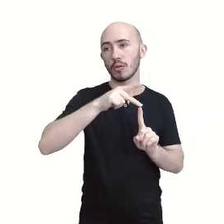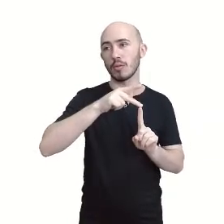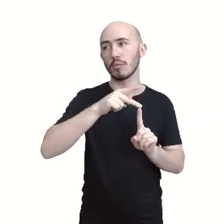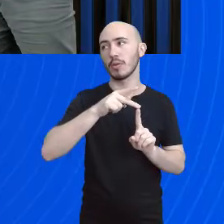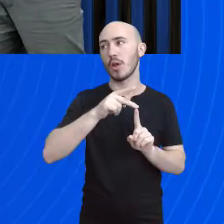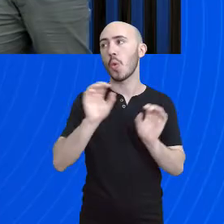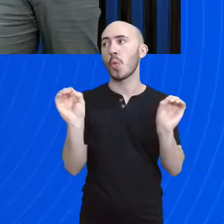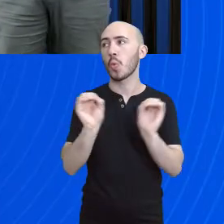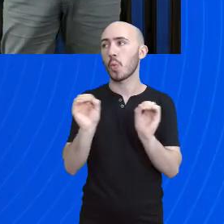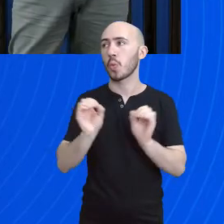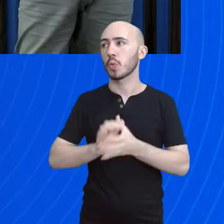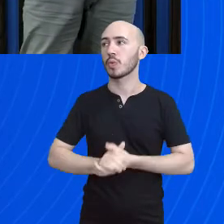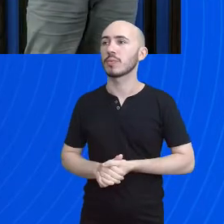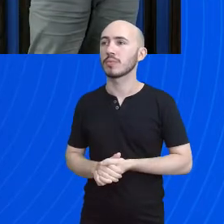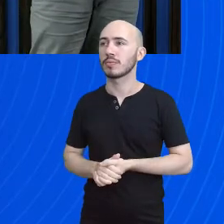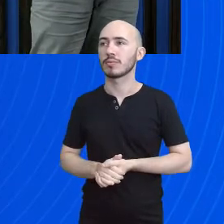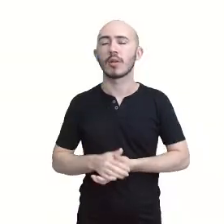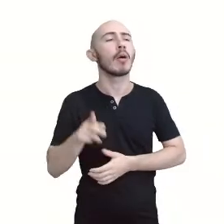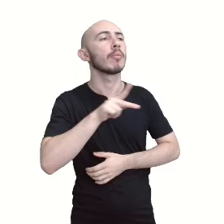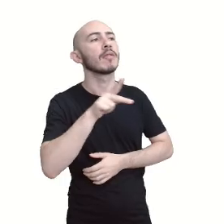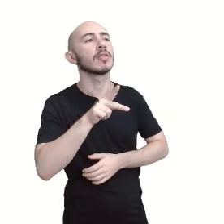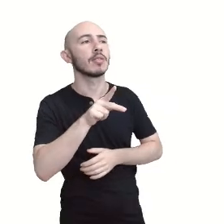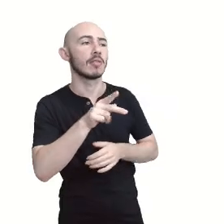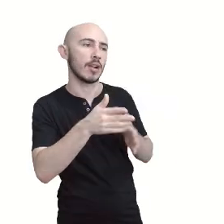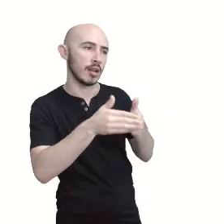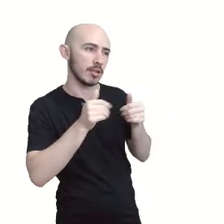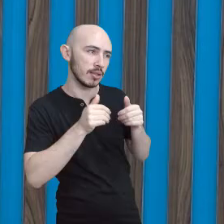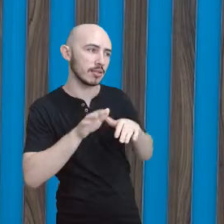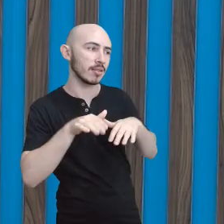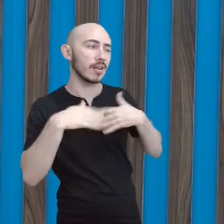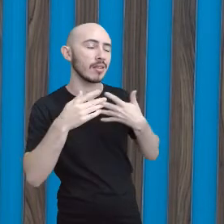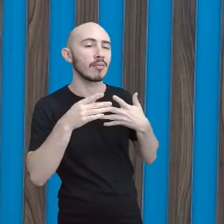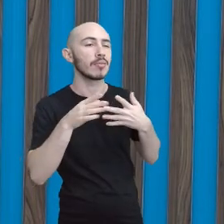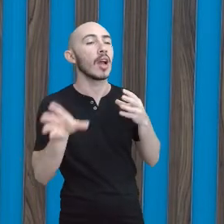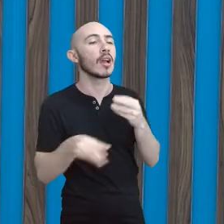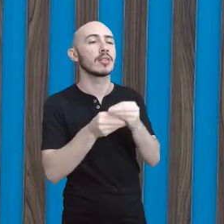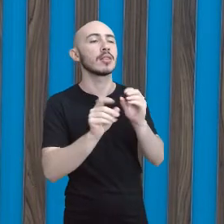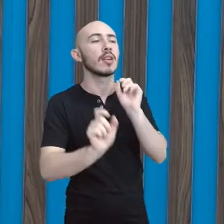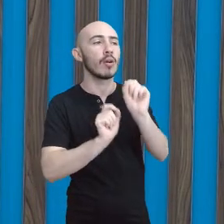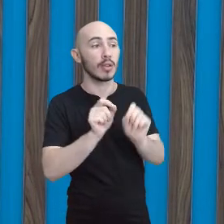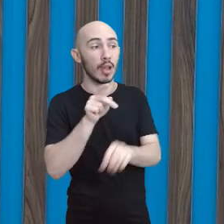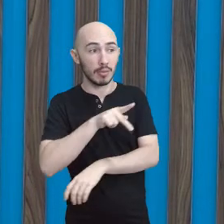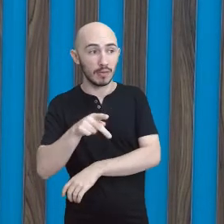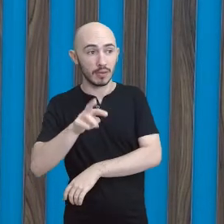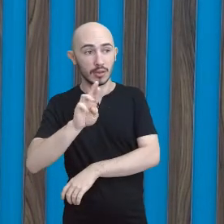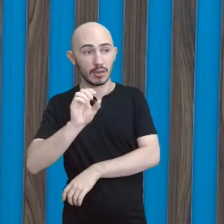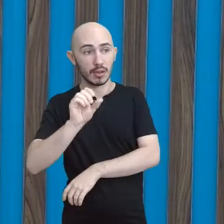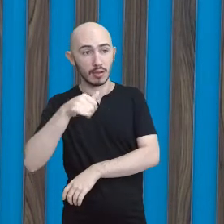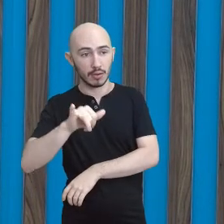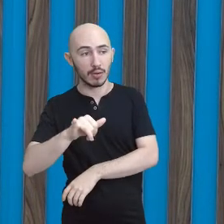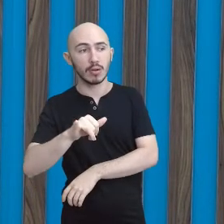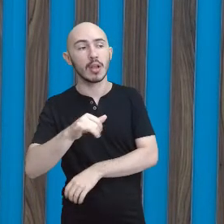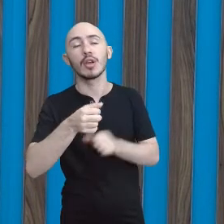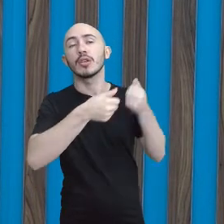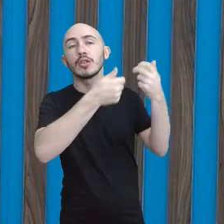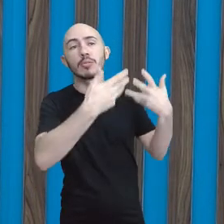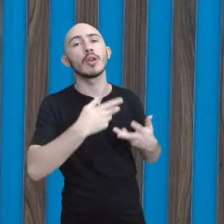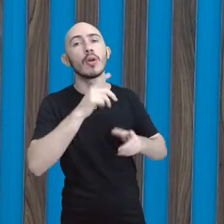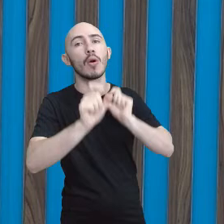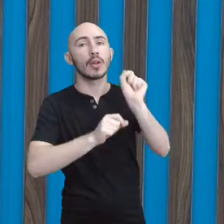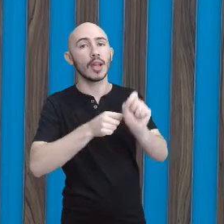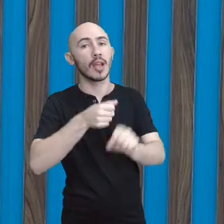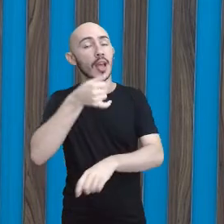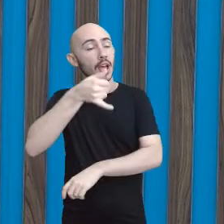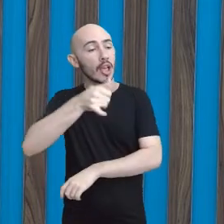para... Professor Rony, só um detalhe. Quando o professor Rony falou do you, pessoal, lembre que o you em inglês,